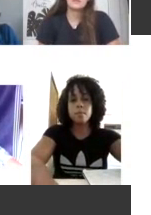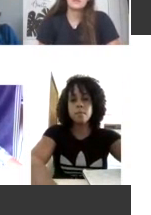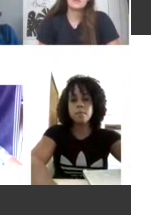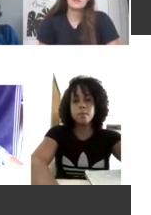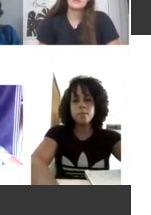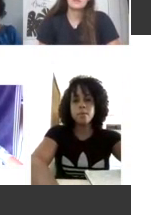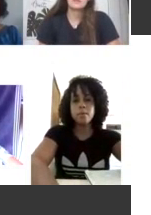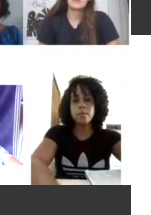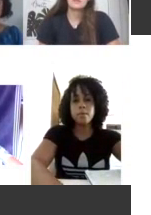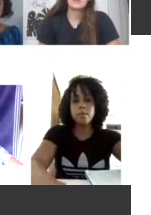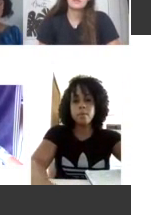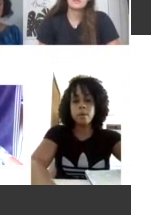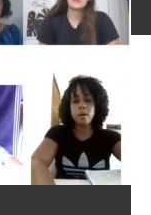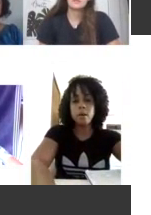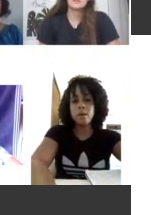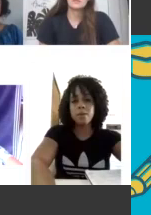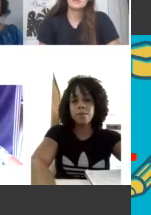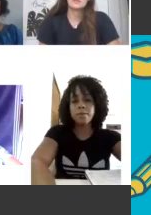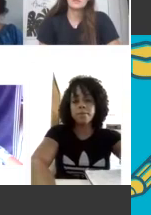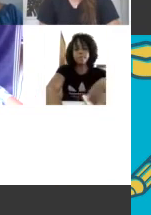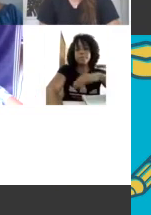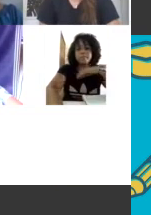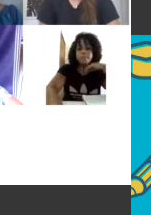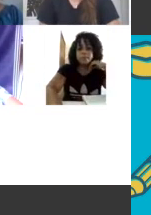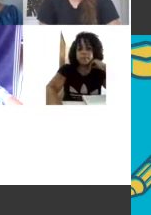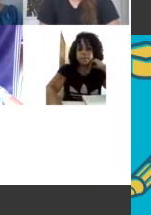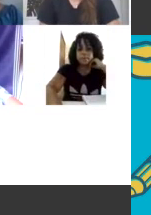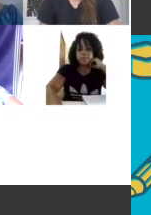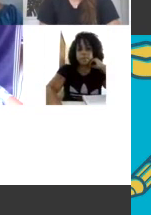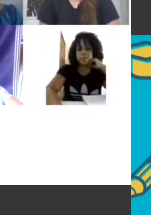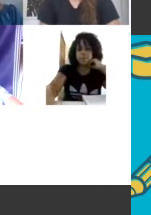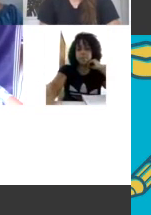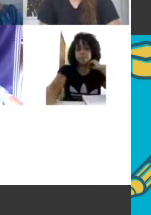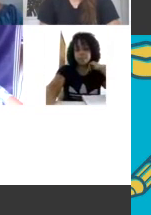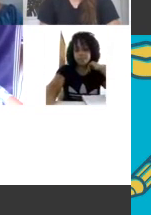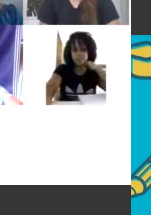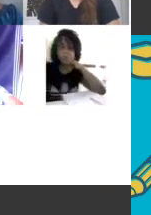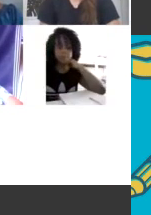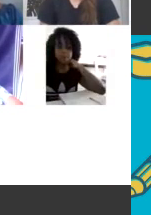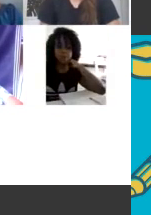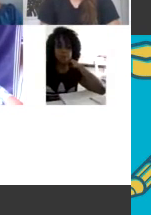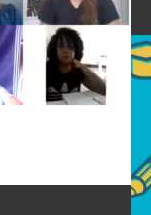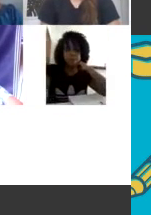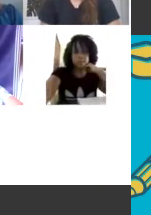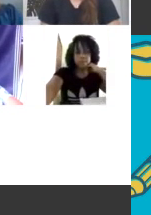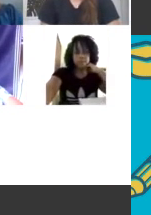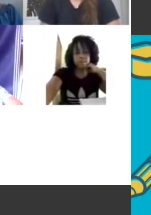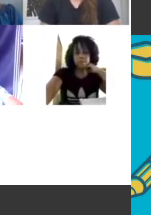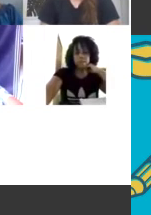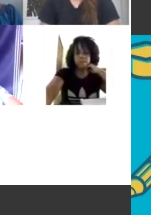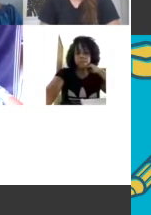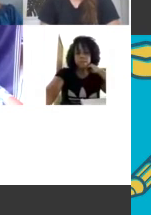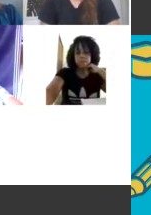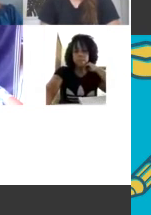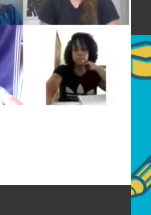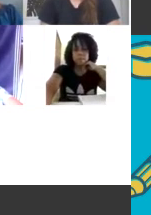Dizer que esse momento de avaliação ele é de grande importância, né, para que a gente possa